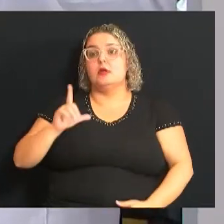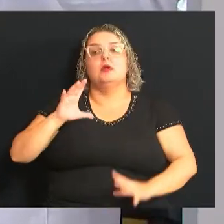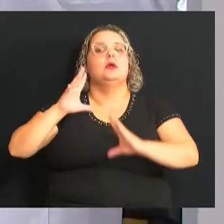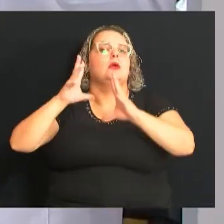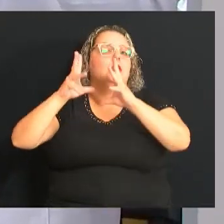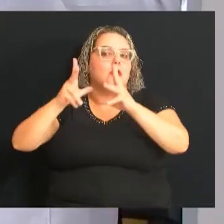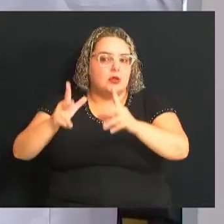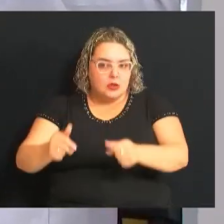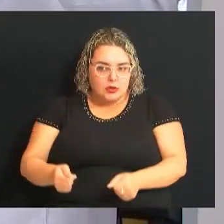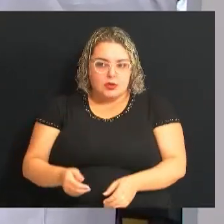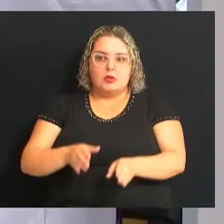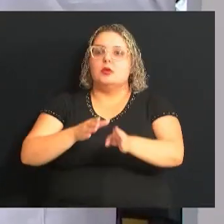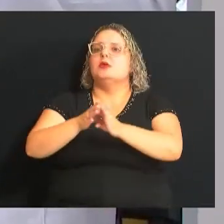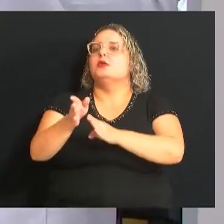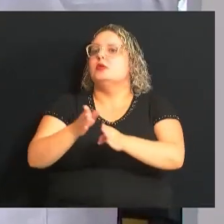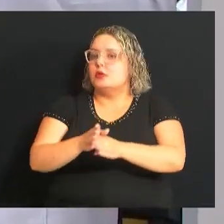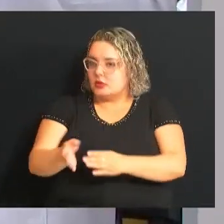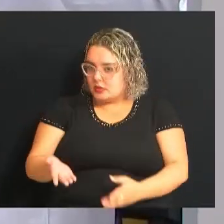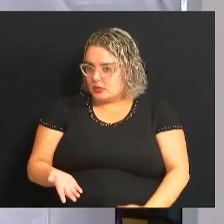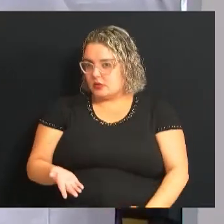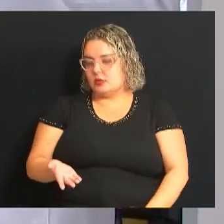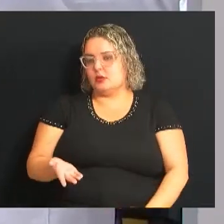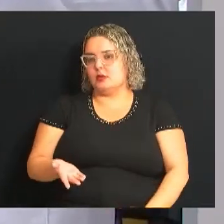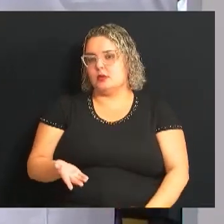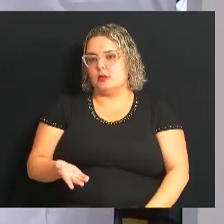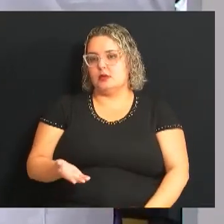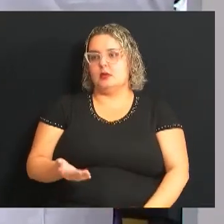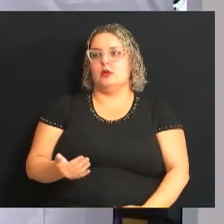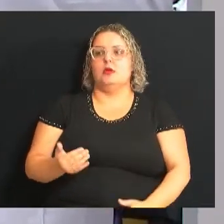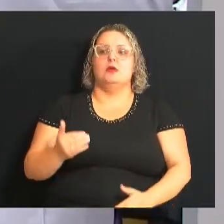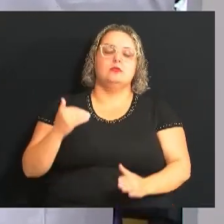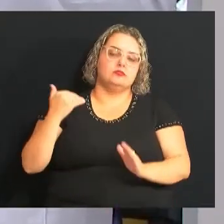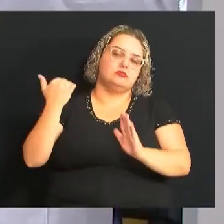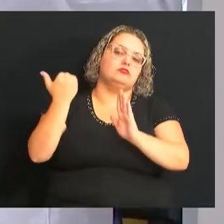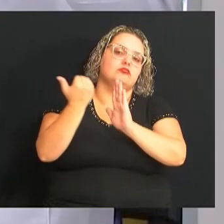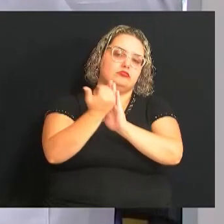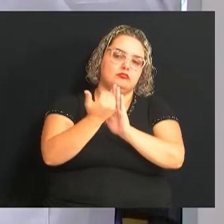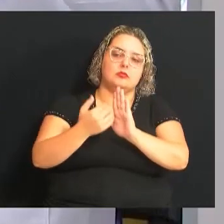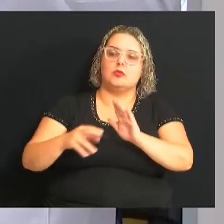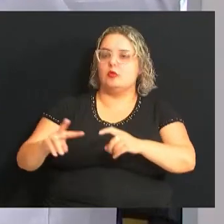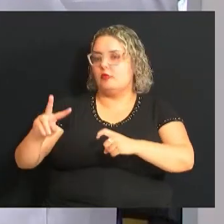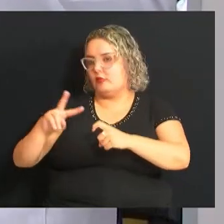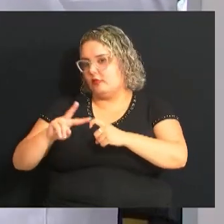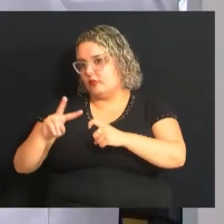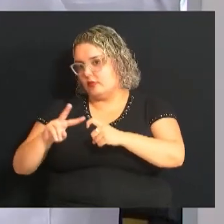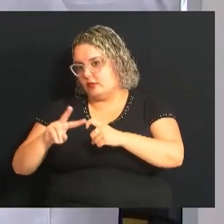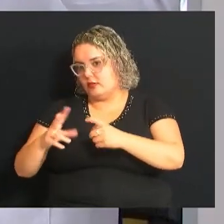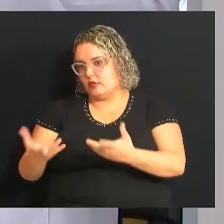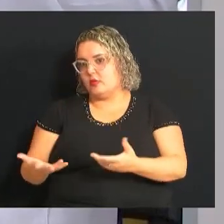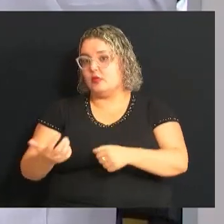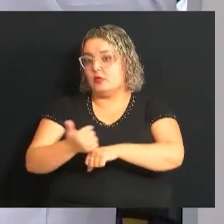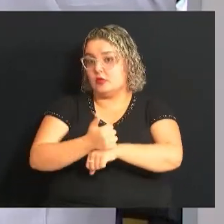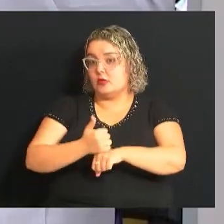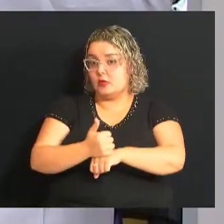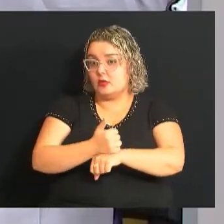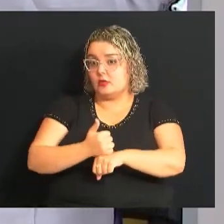de recomendações, seguir as recomendações do nosso profissional aqui, deixar o animal um pouco mais